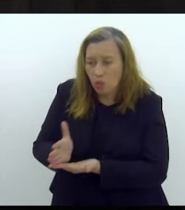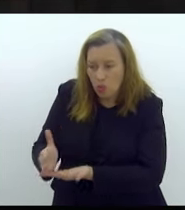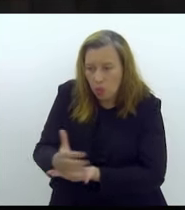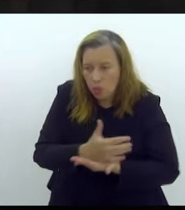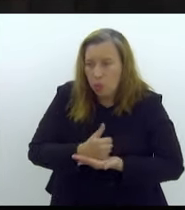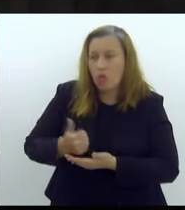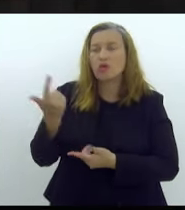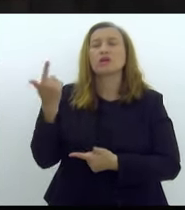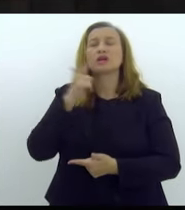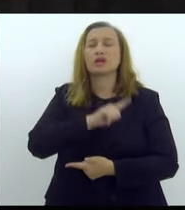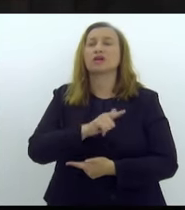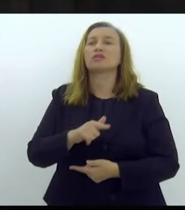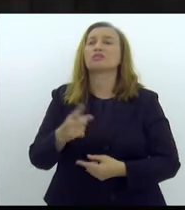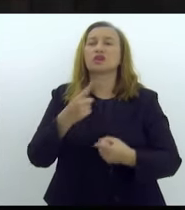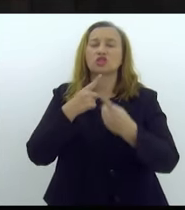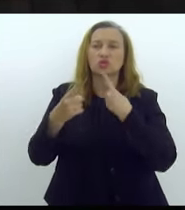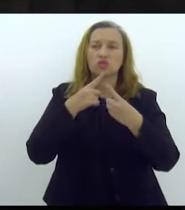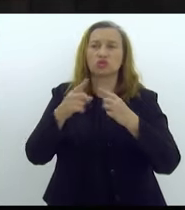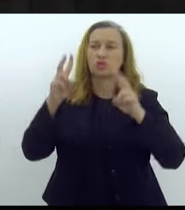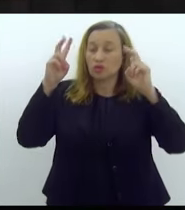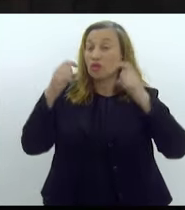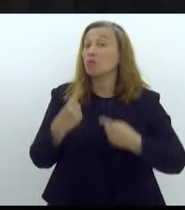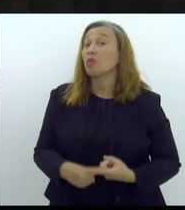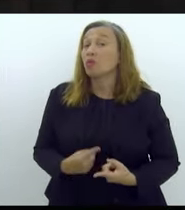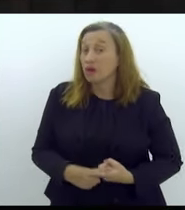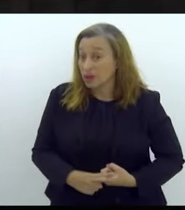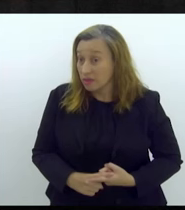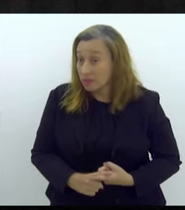discutir a matéria, senhora presidente, porque